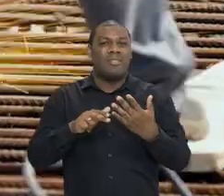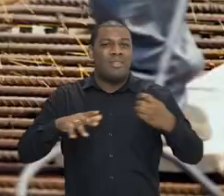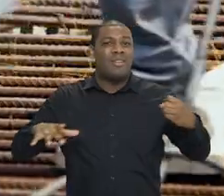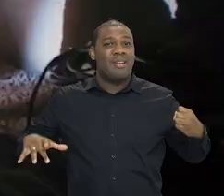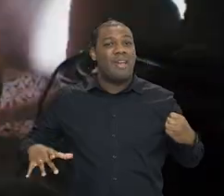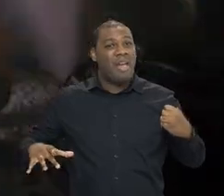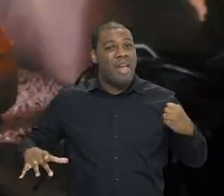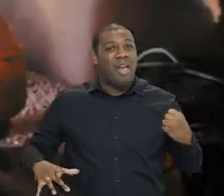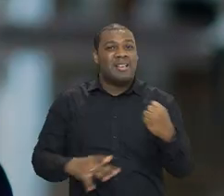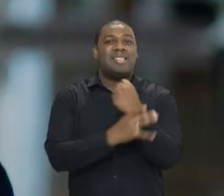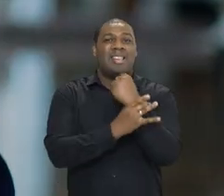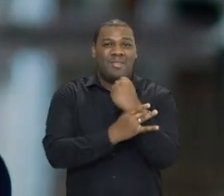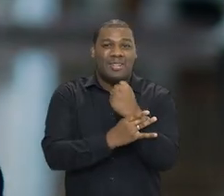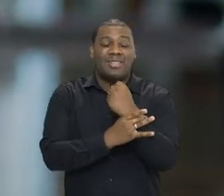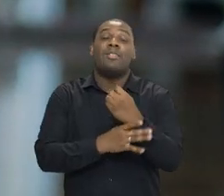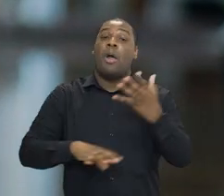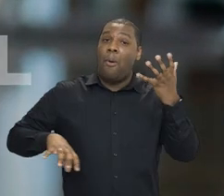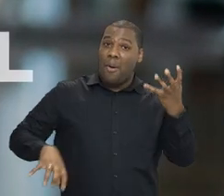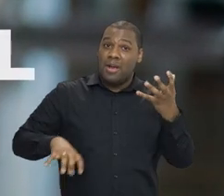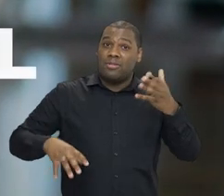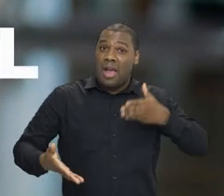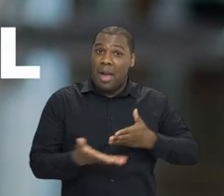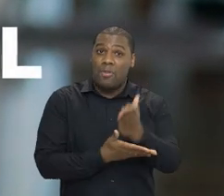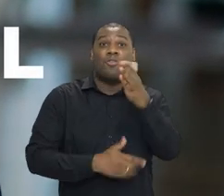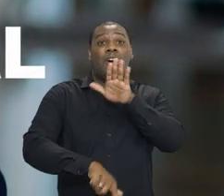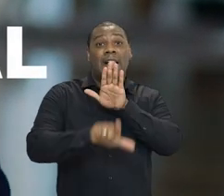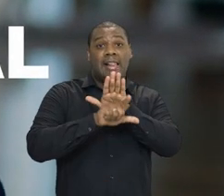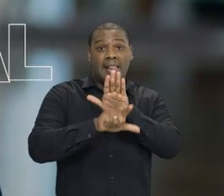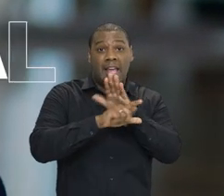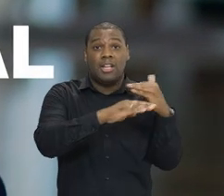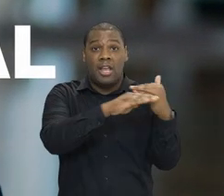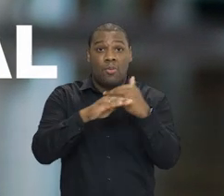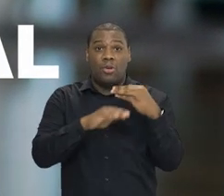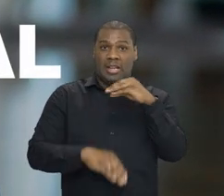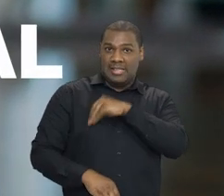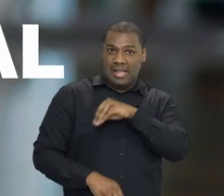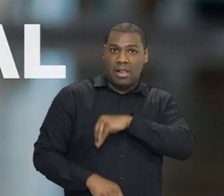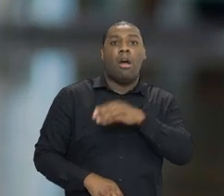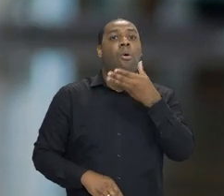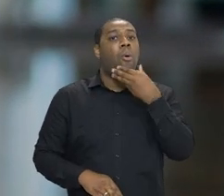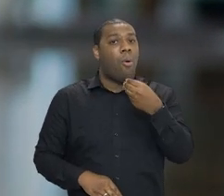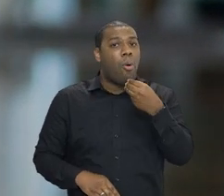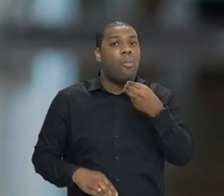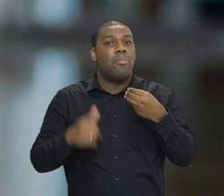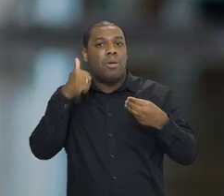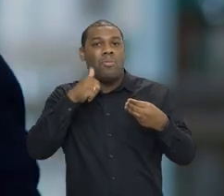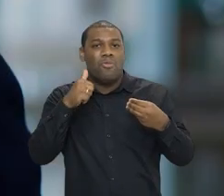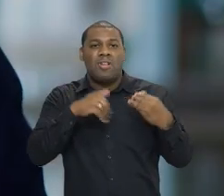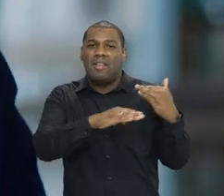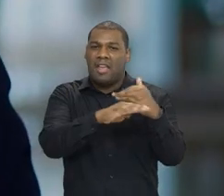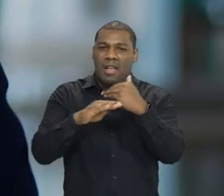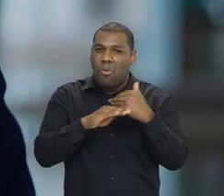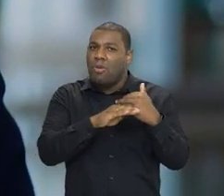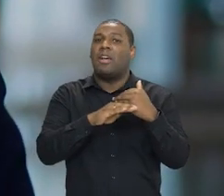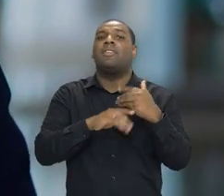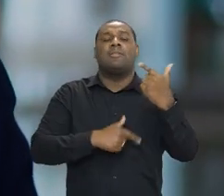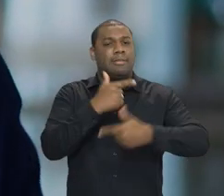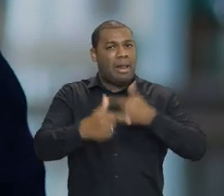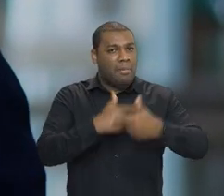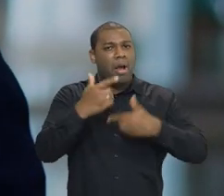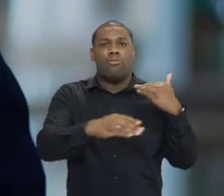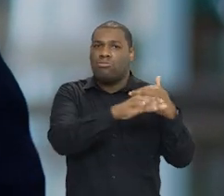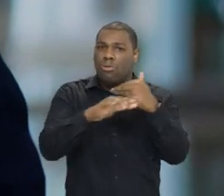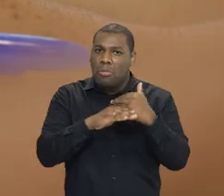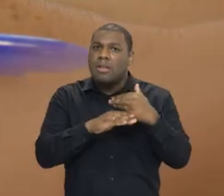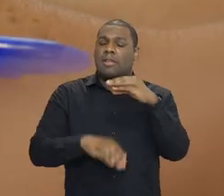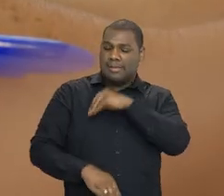reajustes acima da inflação. Aprovamos no Congresso a Lei da Igualdade Salarial entre Homens e Mulheres. Trabalho igual,